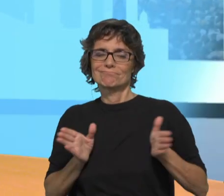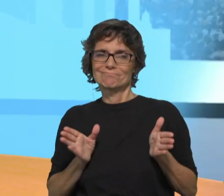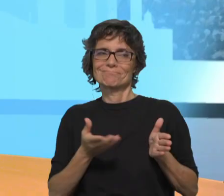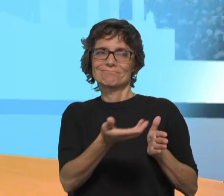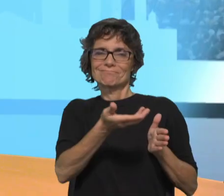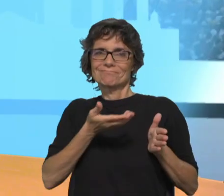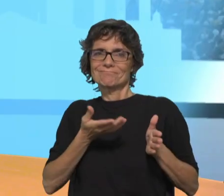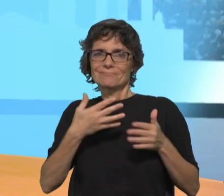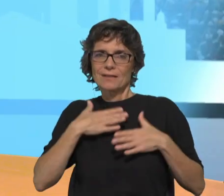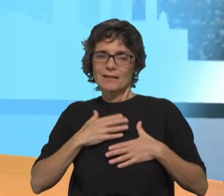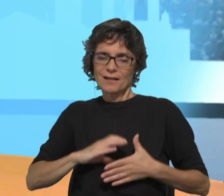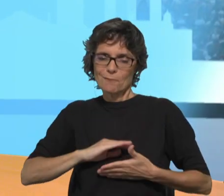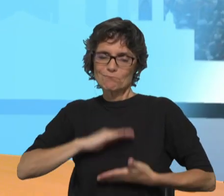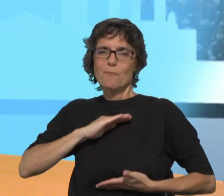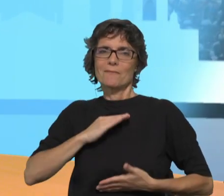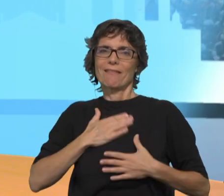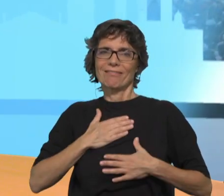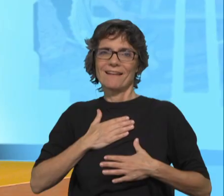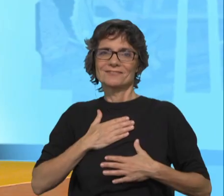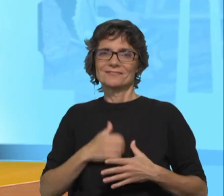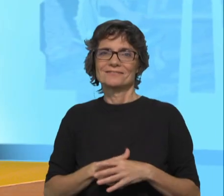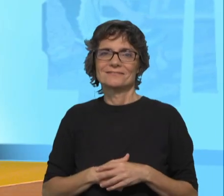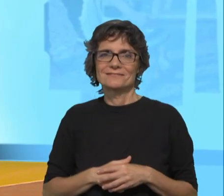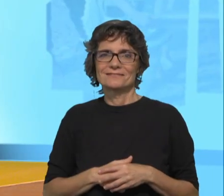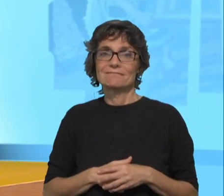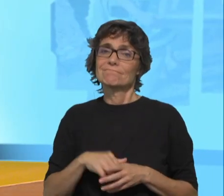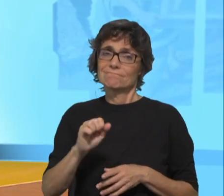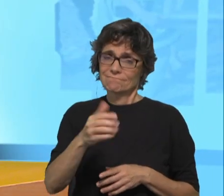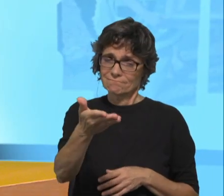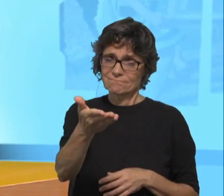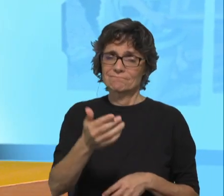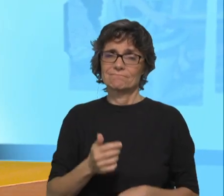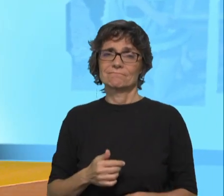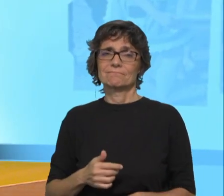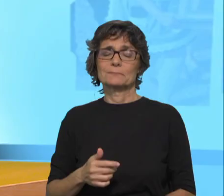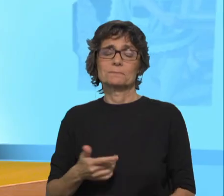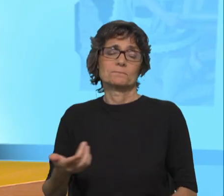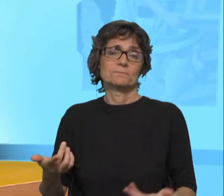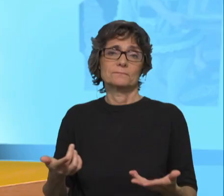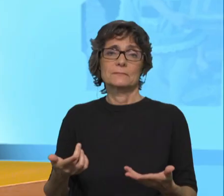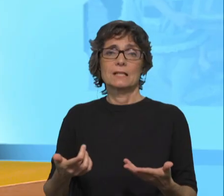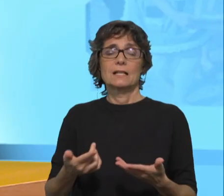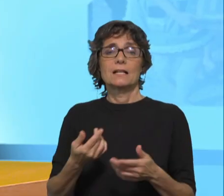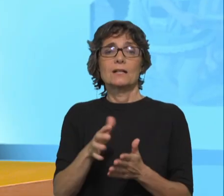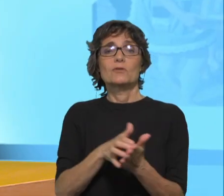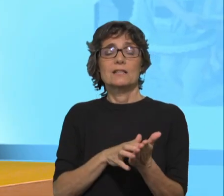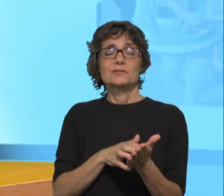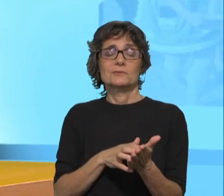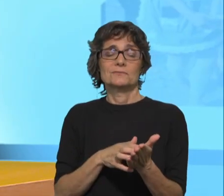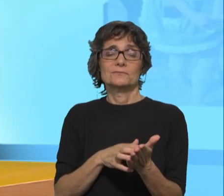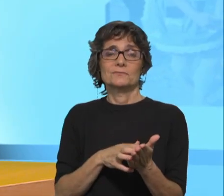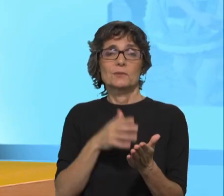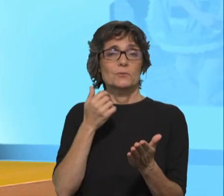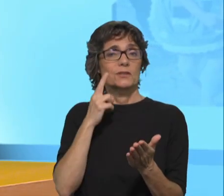e os poucos pães, mas que depois se podem multiplicar. Que se multiplicam assim, não é? E para mim é belo no texto dizer